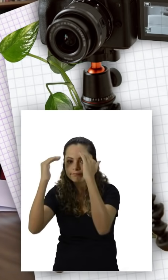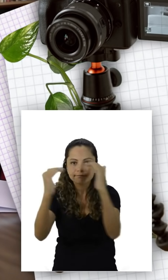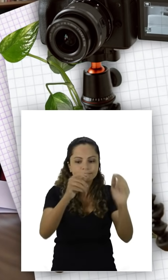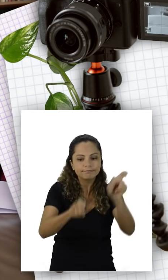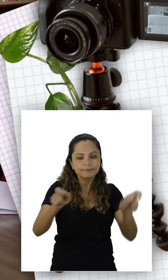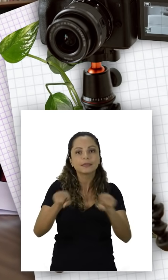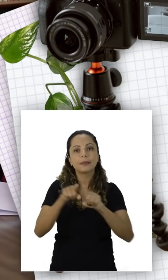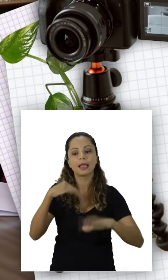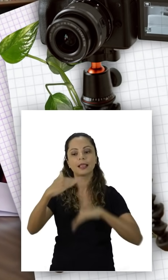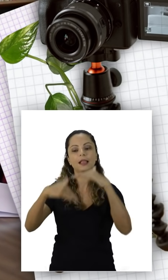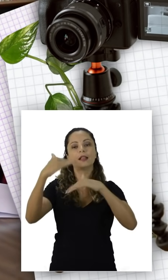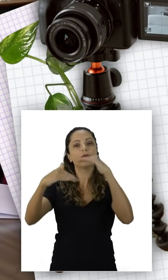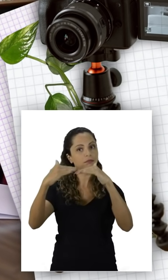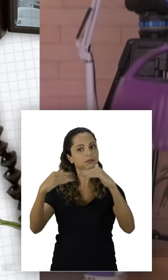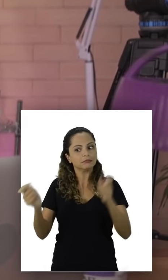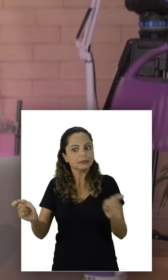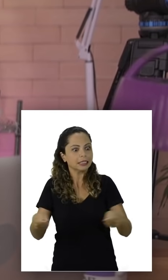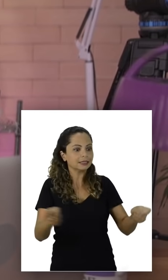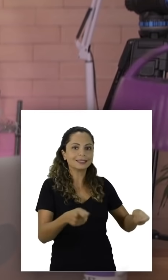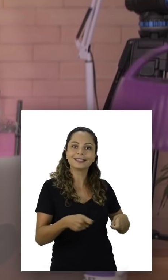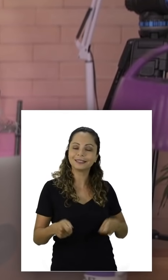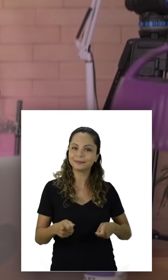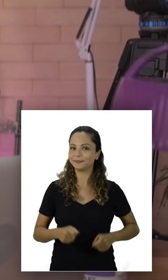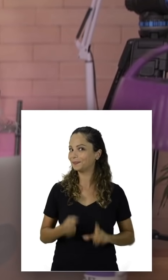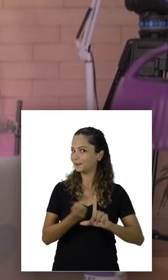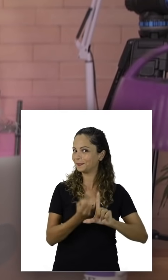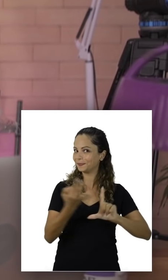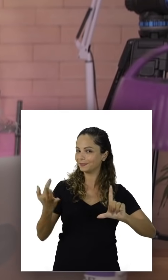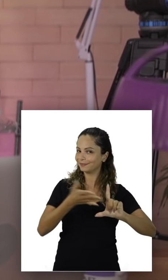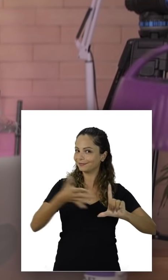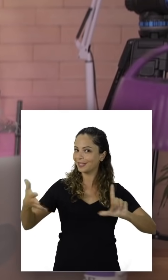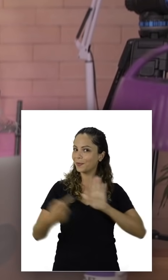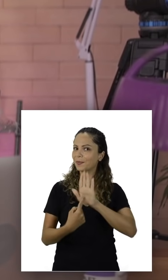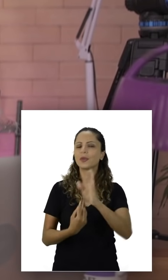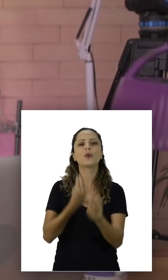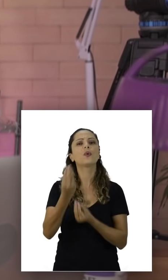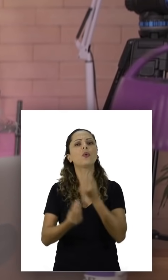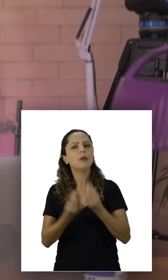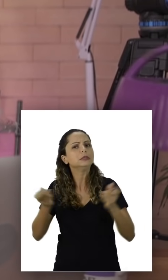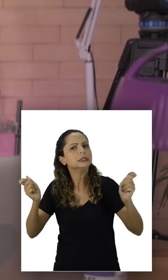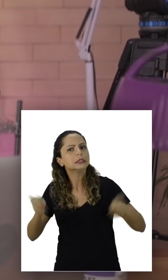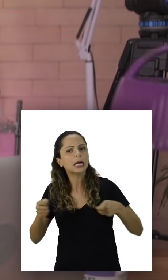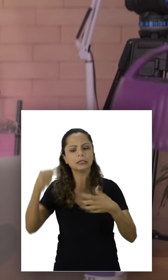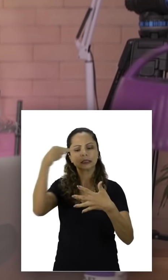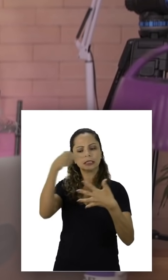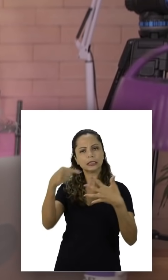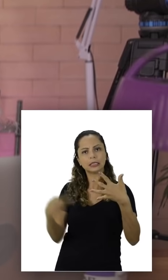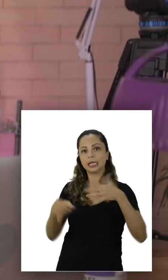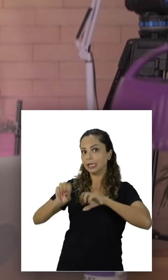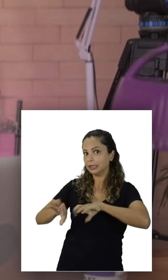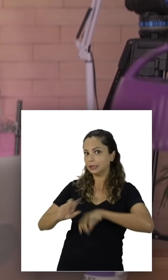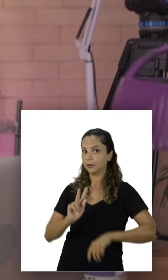como o desenvolvimento das competências. Ao longo dessa série, eu vou te explicar como aplicar os modelos de ensino híbrido